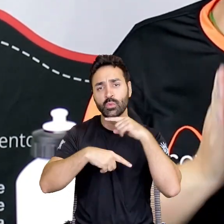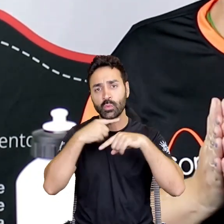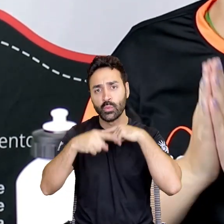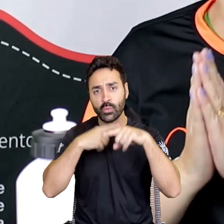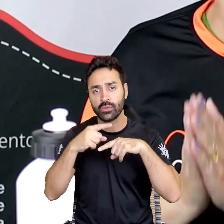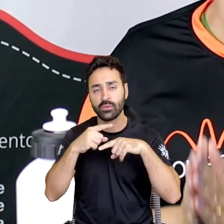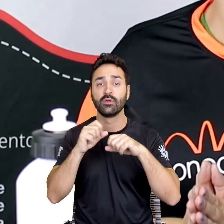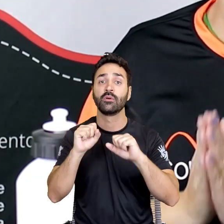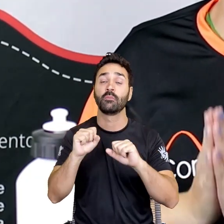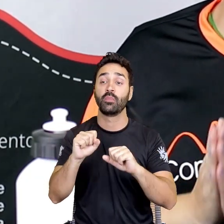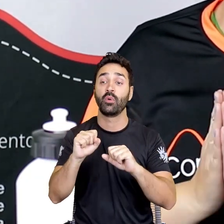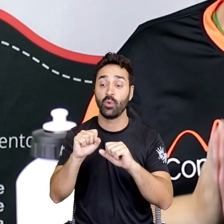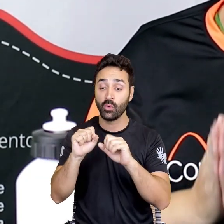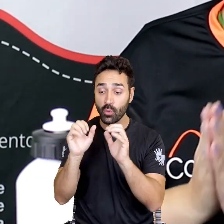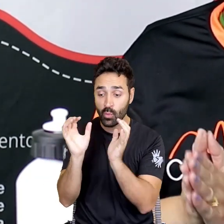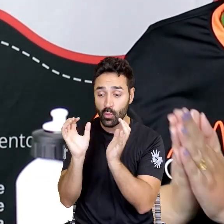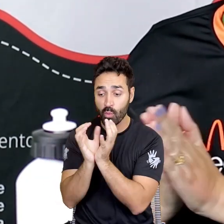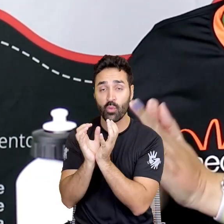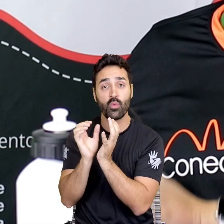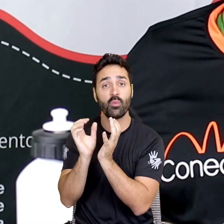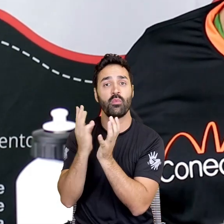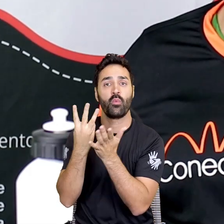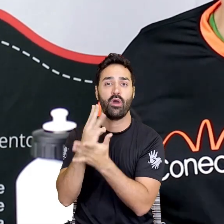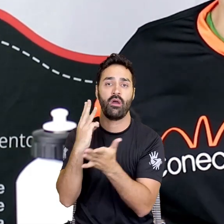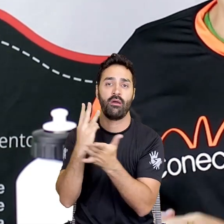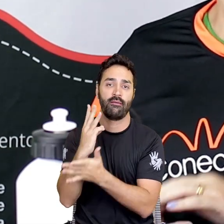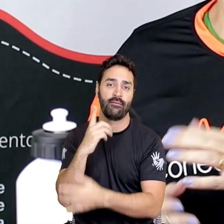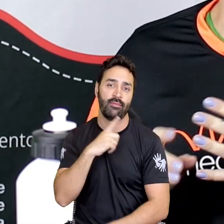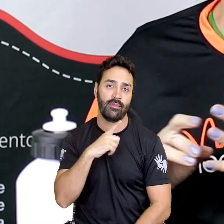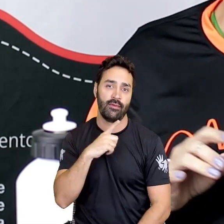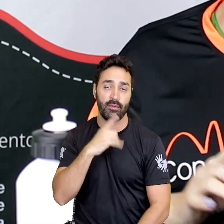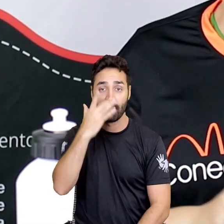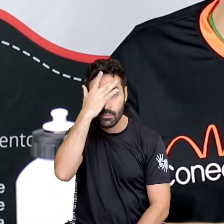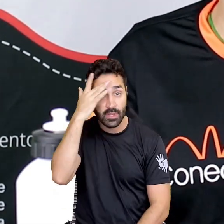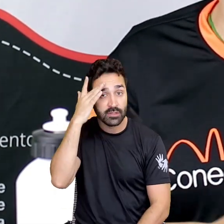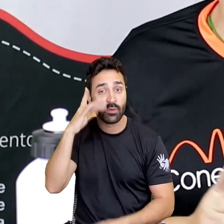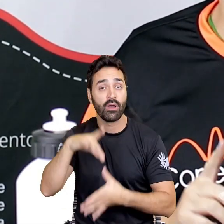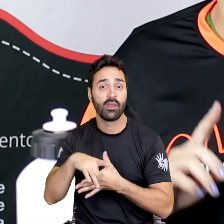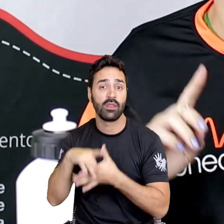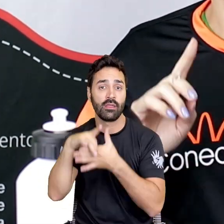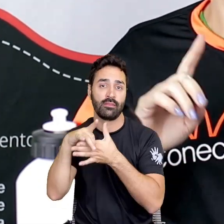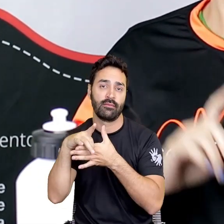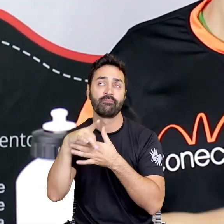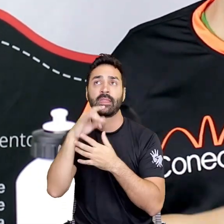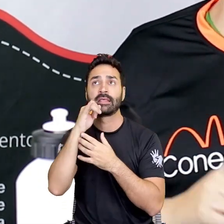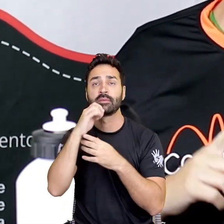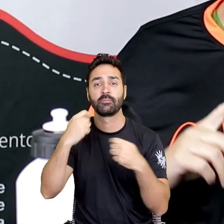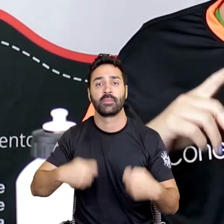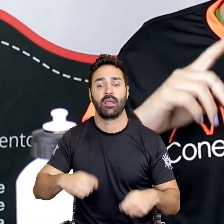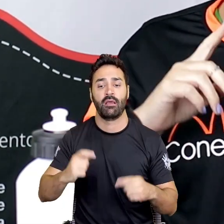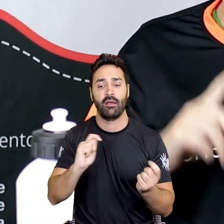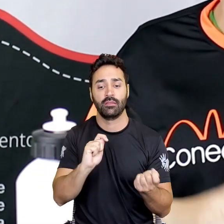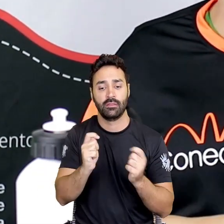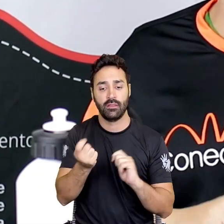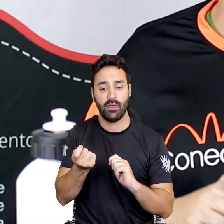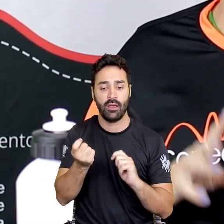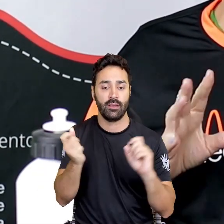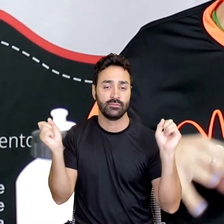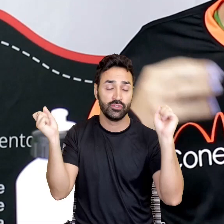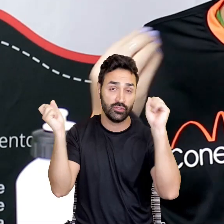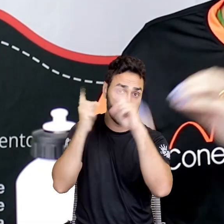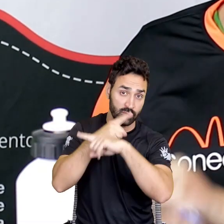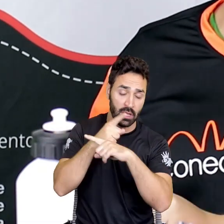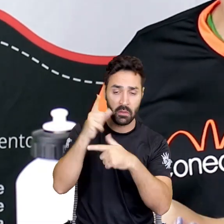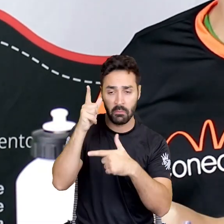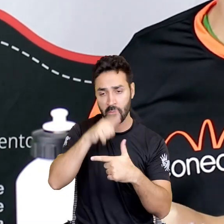nos grupos de vocês, os administradores dos grupos. Então, qualquer necessidade de adaptação, qualquer dificuldade, qualquer problema,